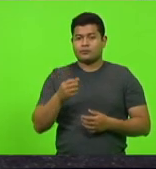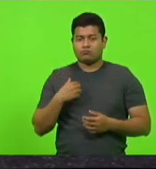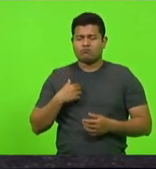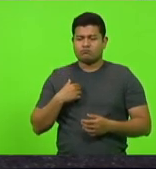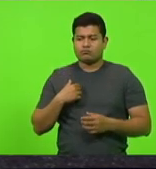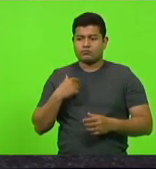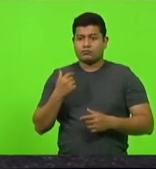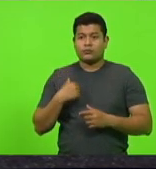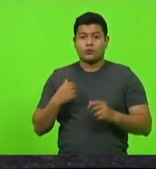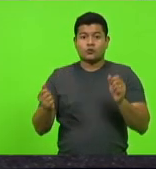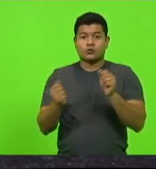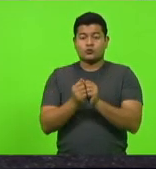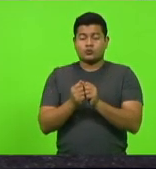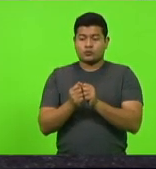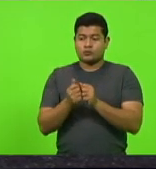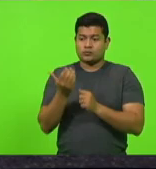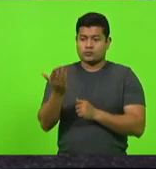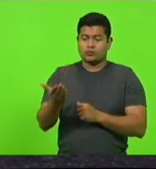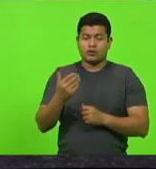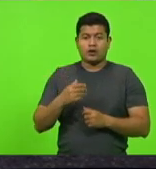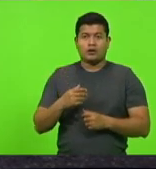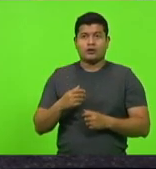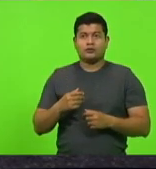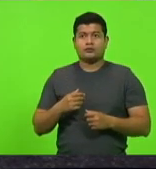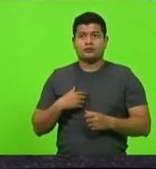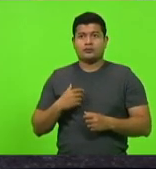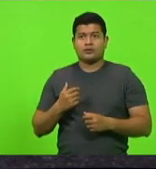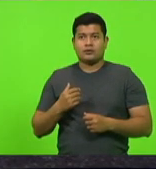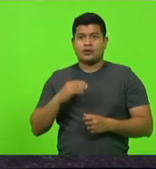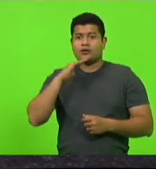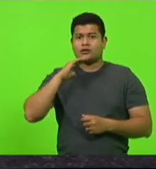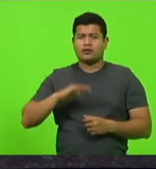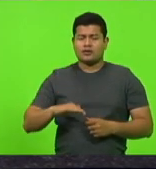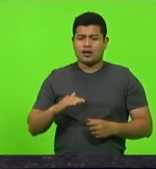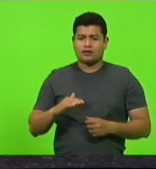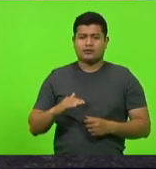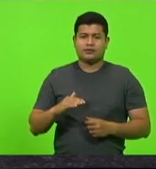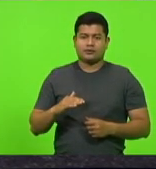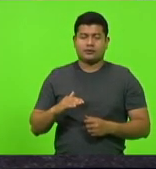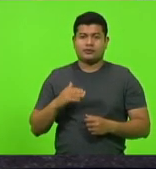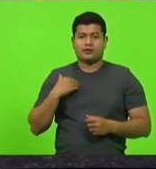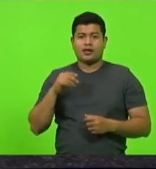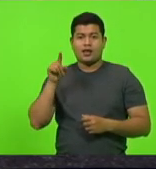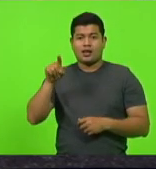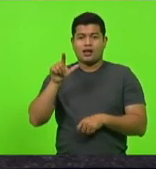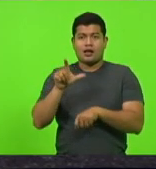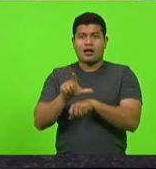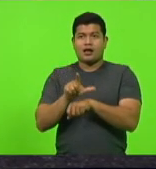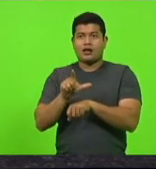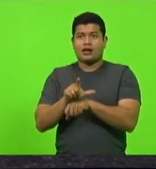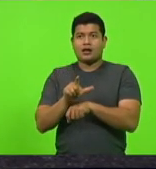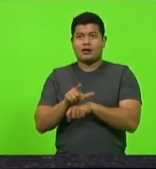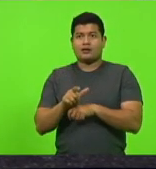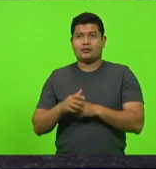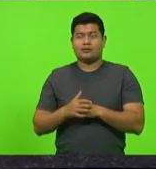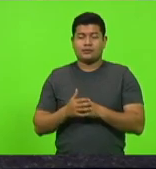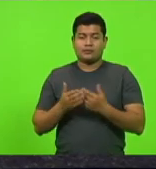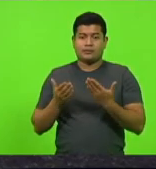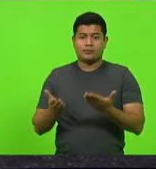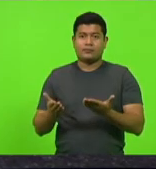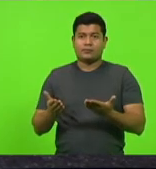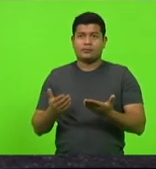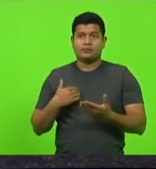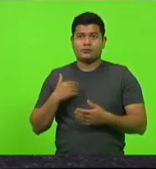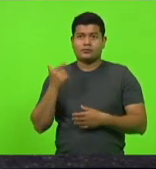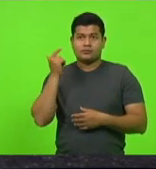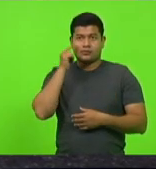num jantar que ele fez, na realidade foi uma tarde do pastel, lá em Lages, de cantar o bingo, sabe? Então, para que ele pudesse